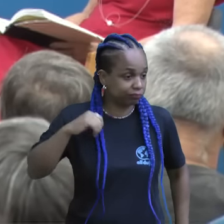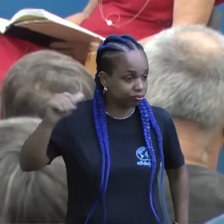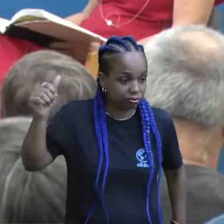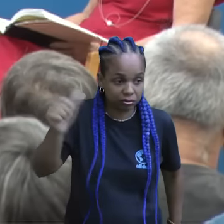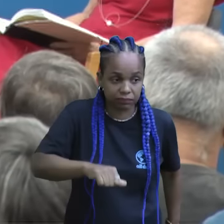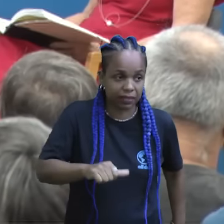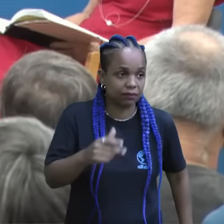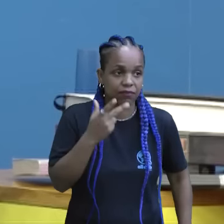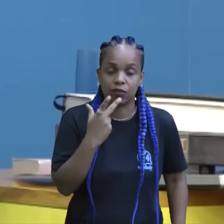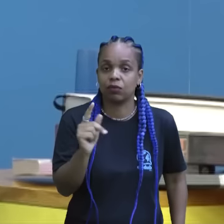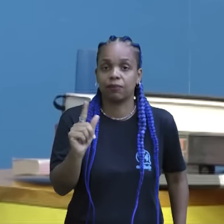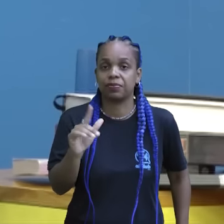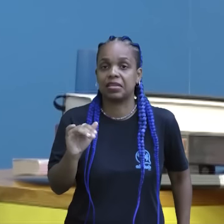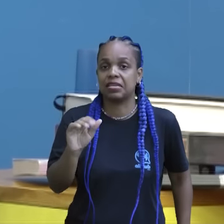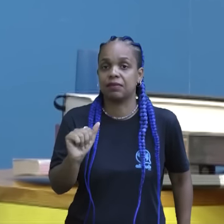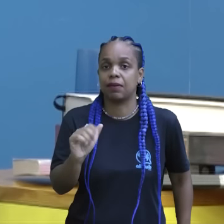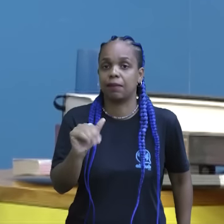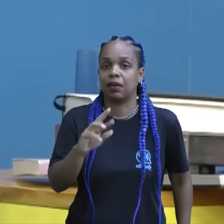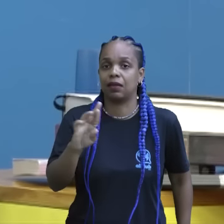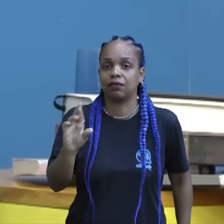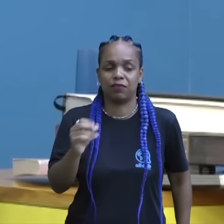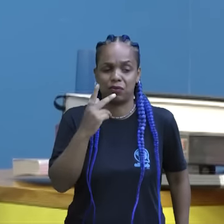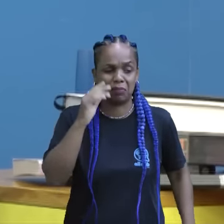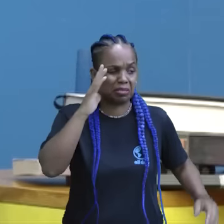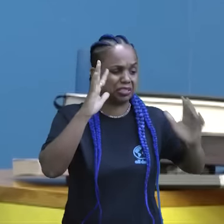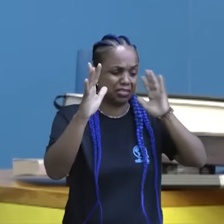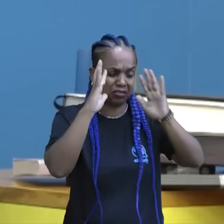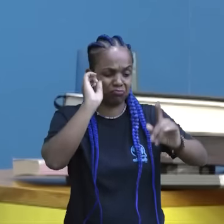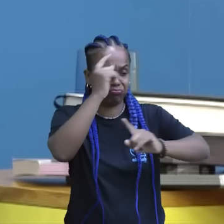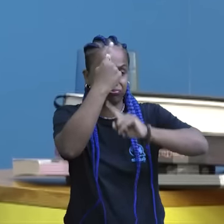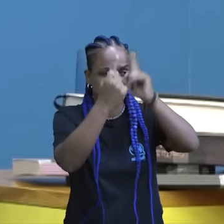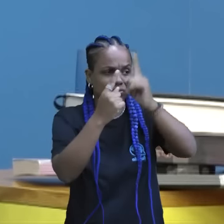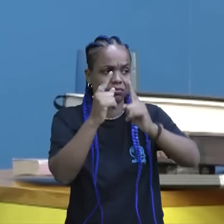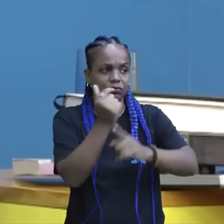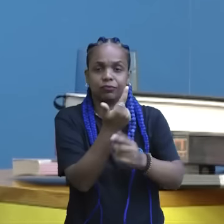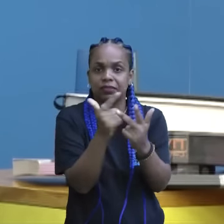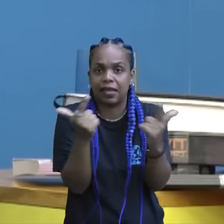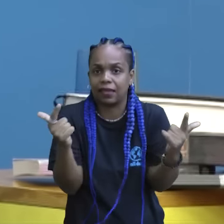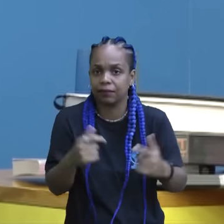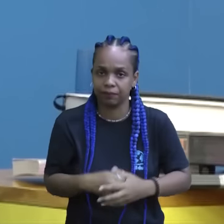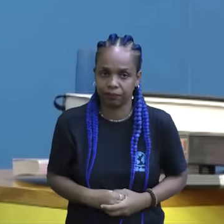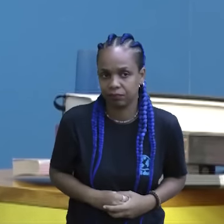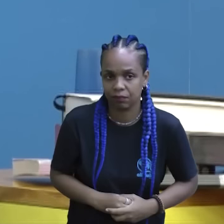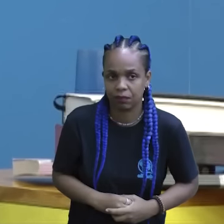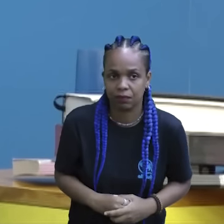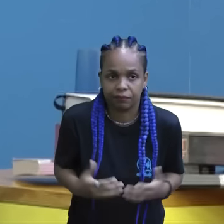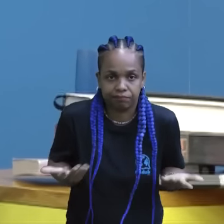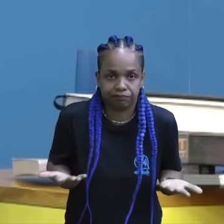Quando? O que nós vamos dizer, então, de toda essa literatura de autoficção que ele fazia com muito